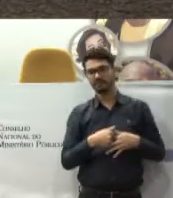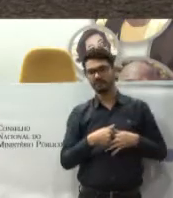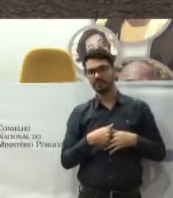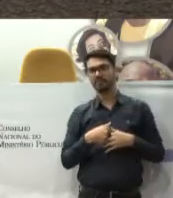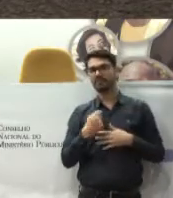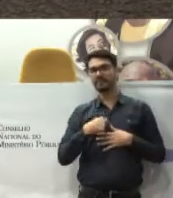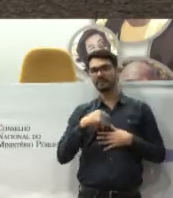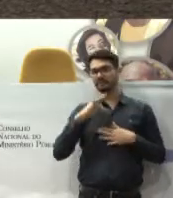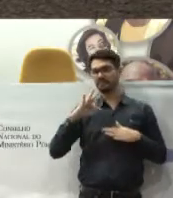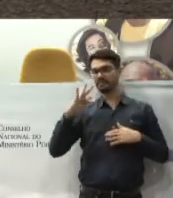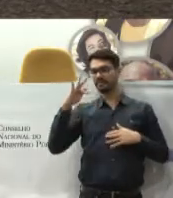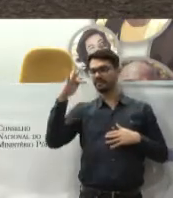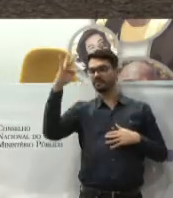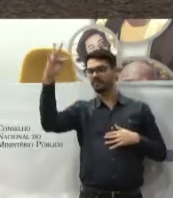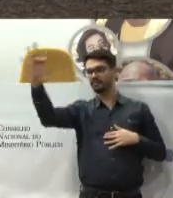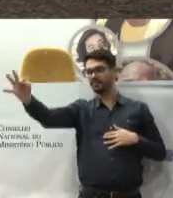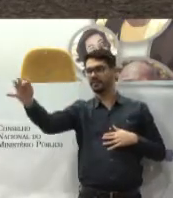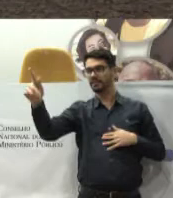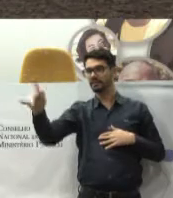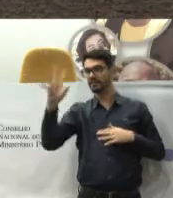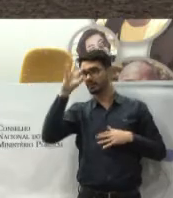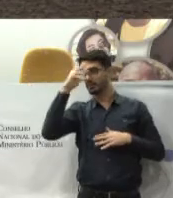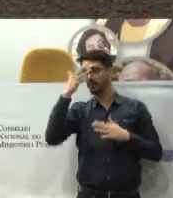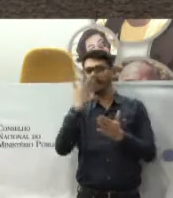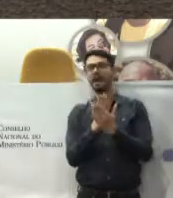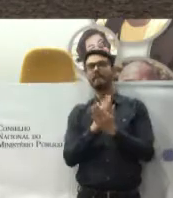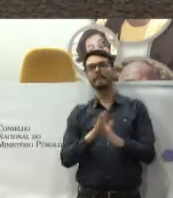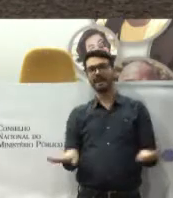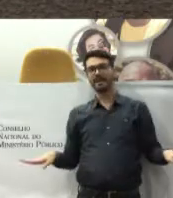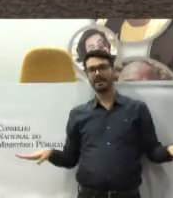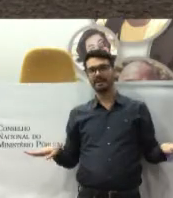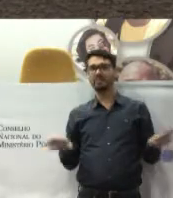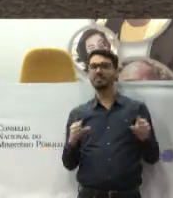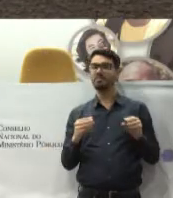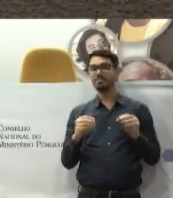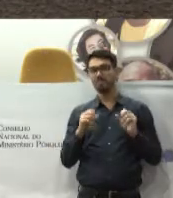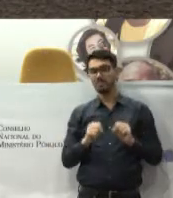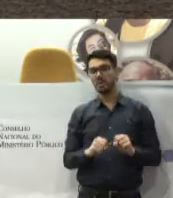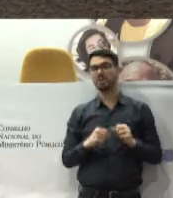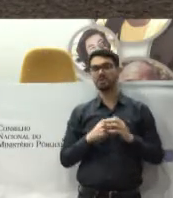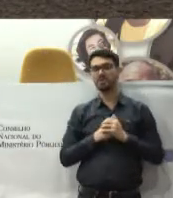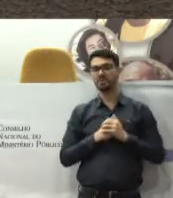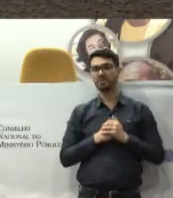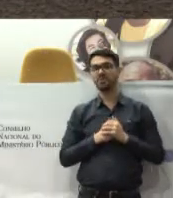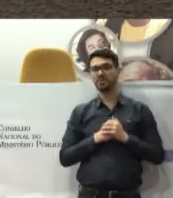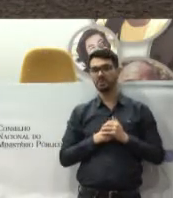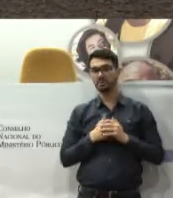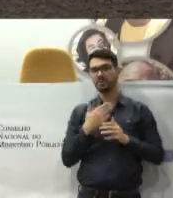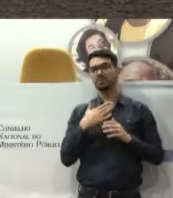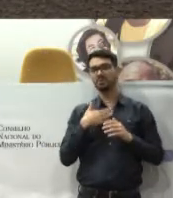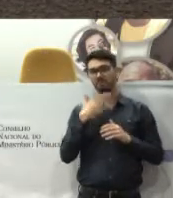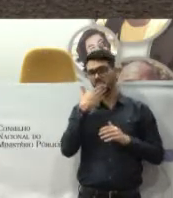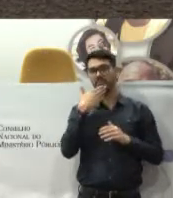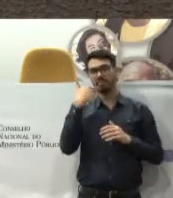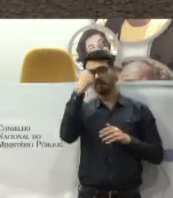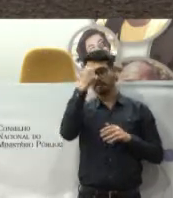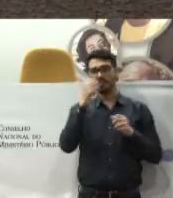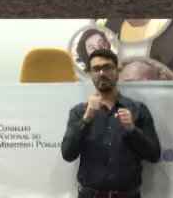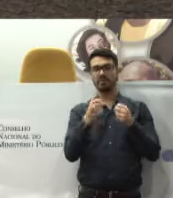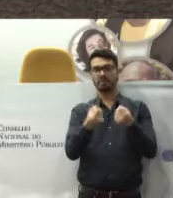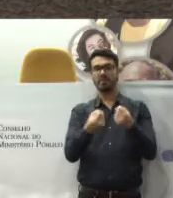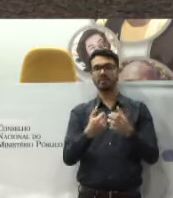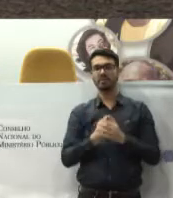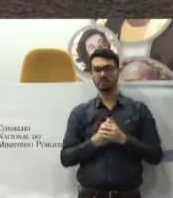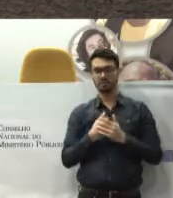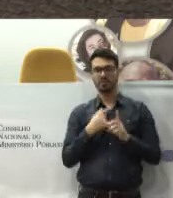que projetar um momento em que isso vai acabar. Pode ser que o momento seja os melhores esforços. A partir do momento que